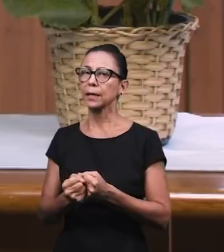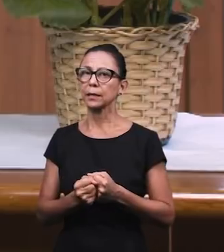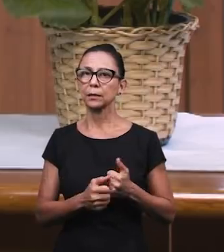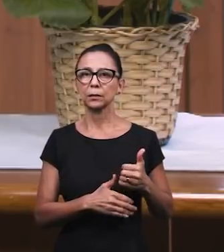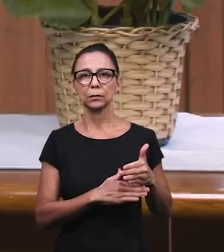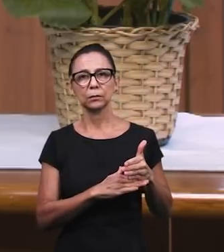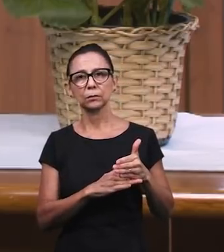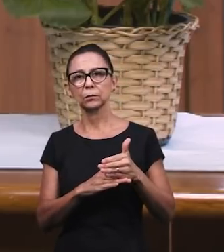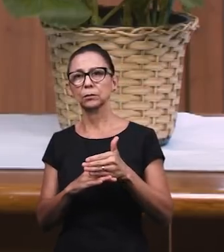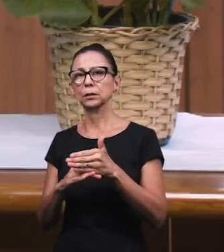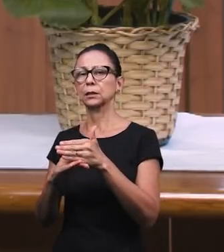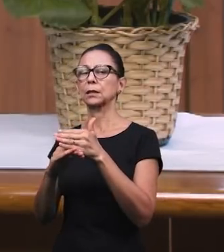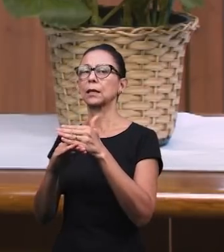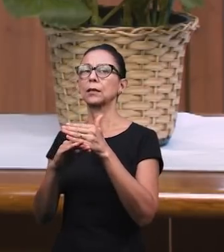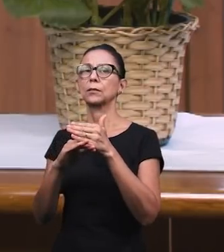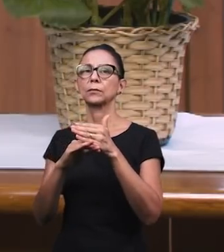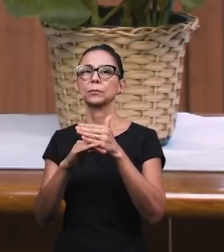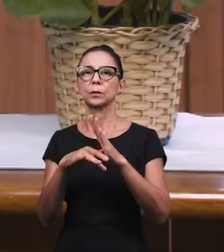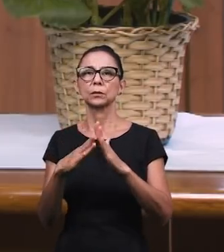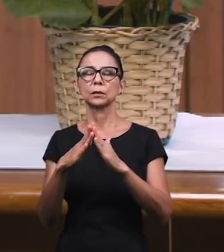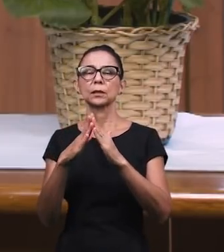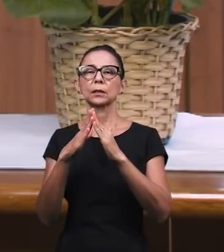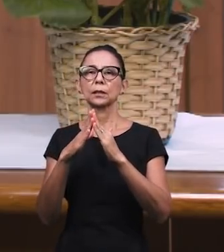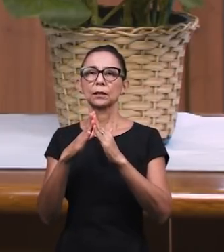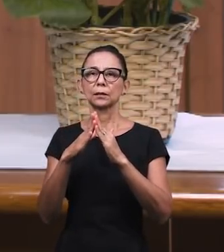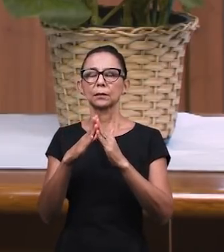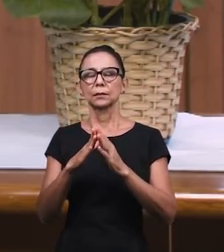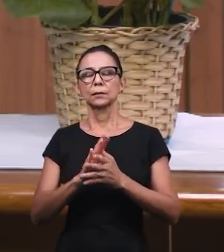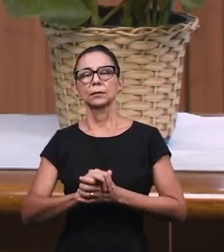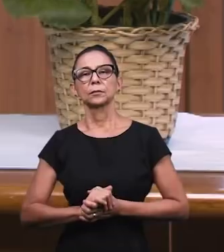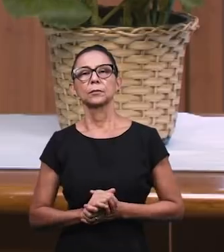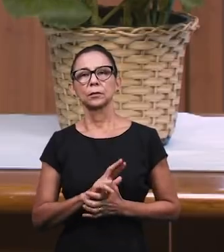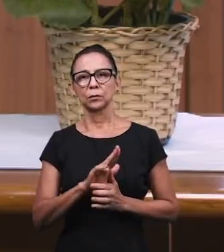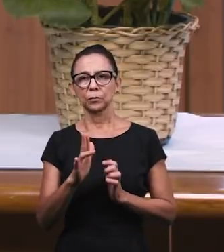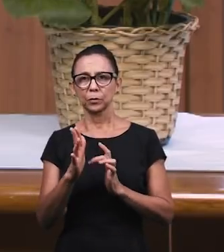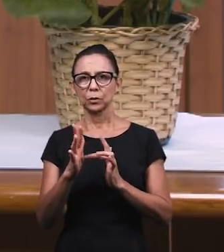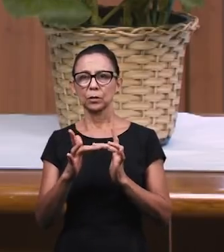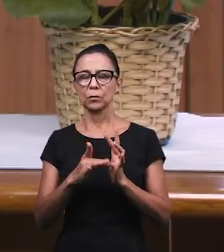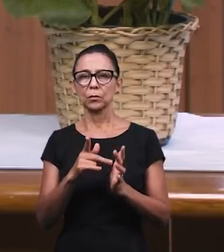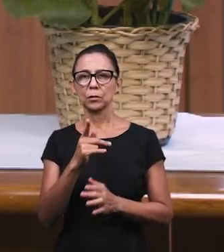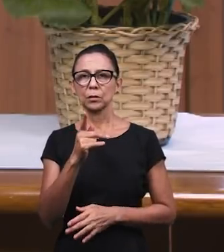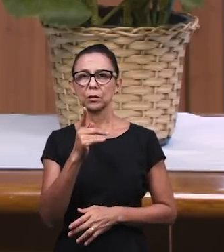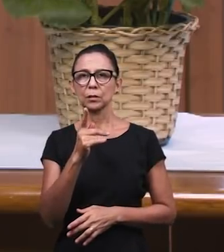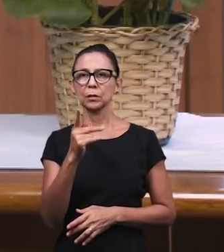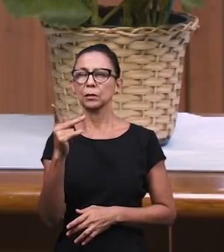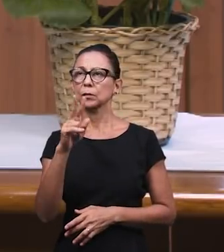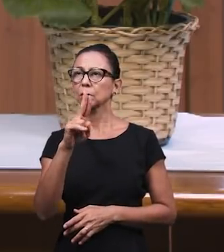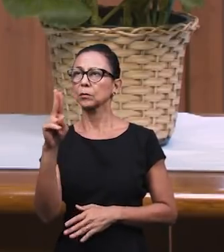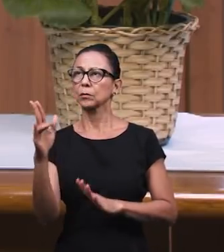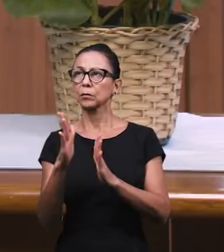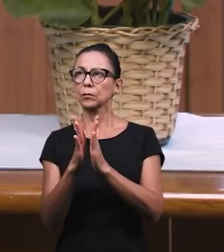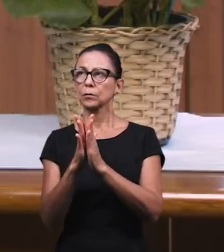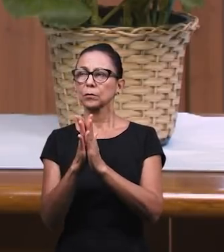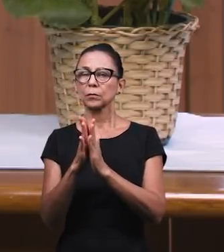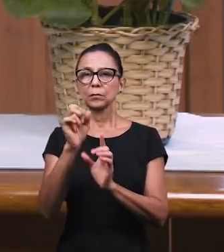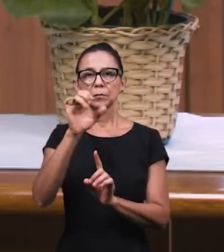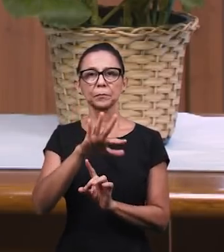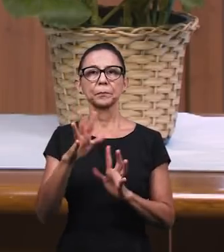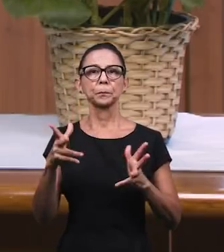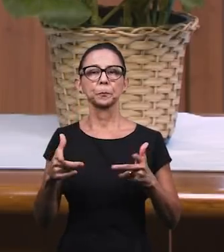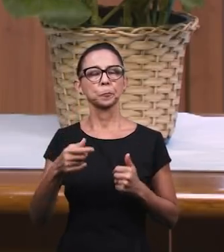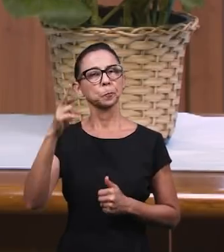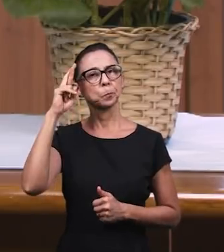Nos leve, Senhor, para os nossos afazeres, debaixo da cobertura de sangue do Senhor Jesus. E em teu nome dizemos que a graça